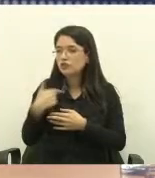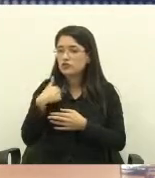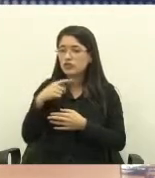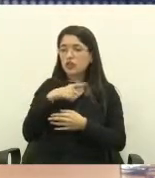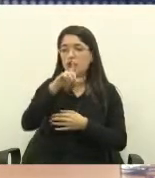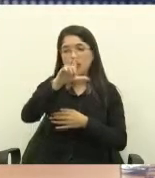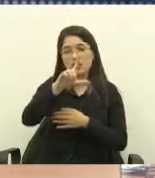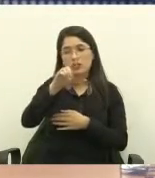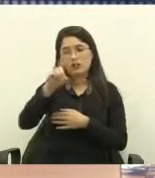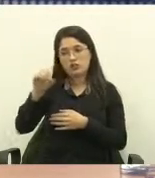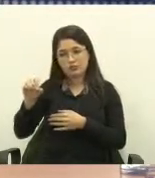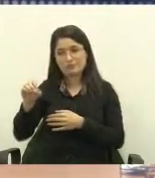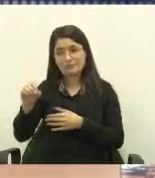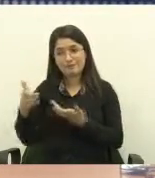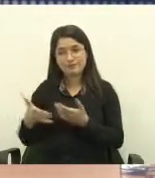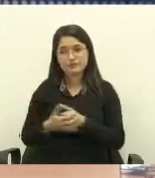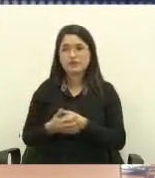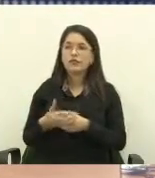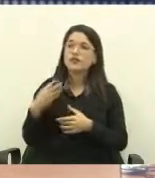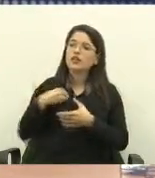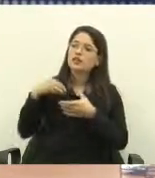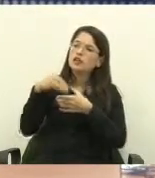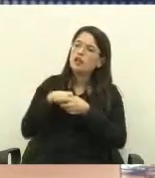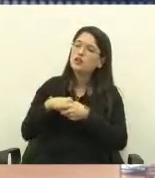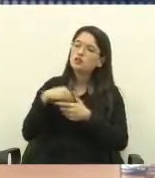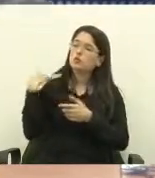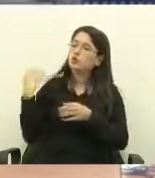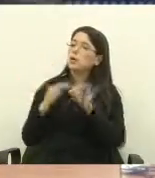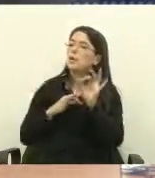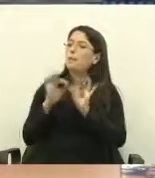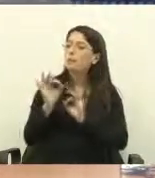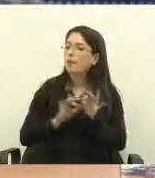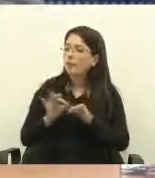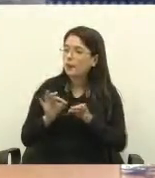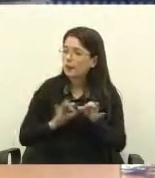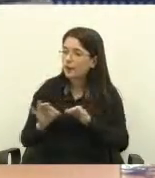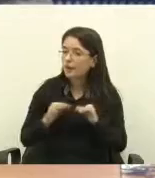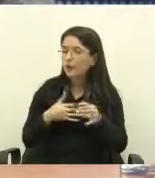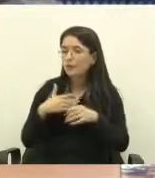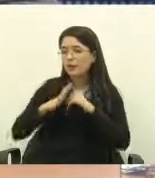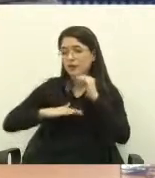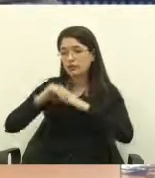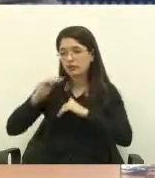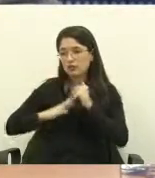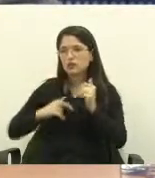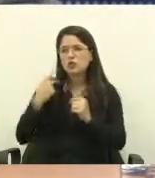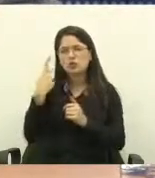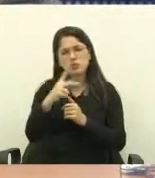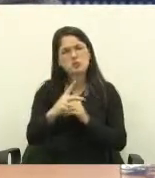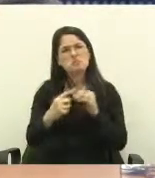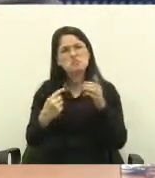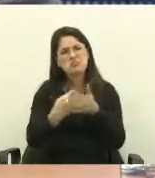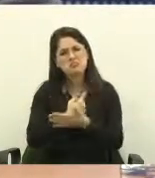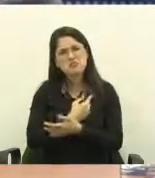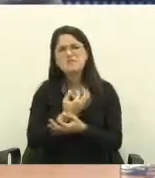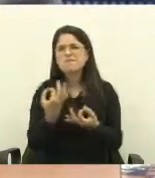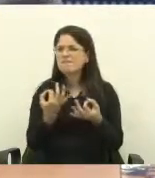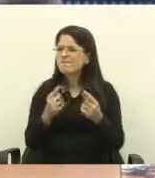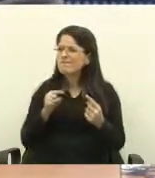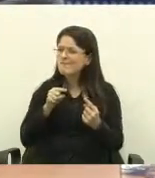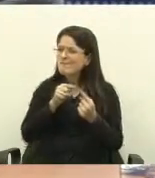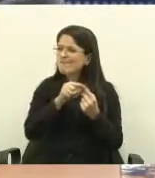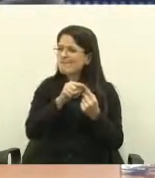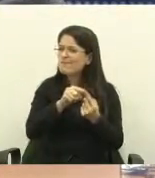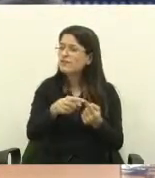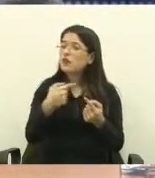LDO. Dentro dos programas e dos serviços, eu acho a sua pergunta foi extremamente pertinente, porque